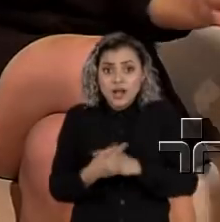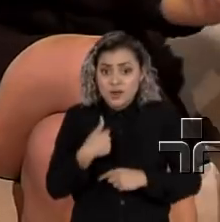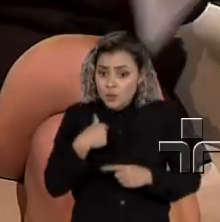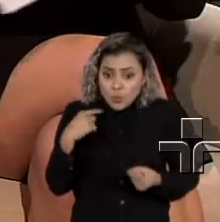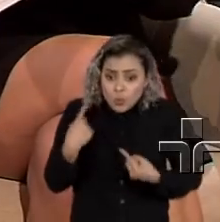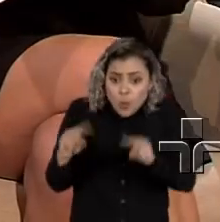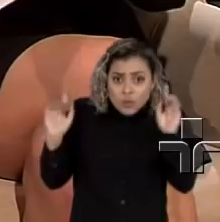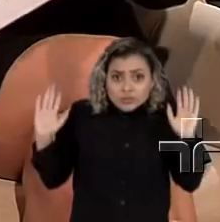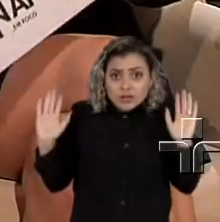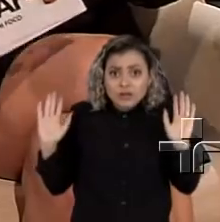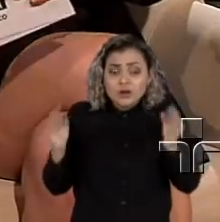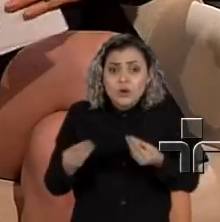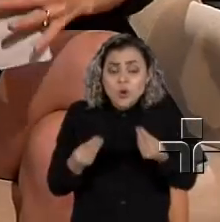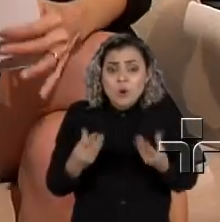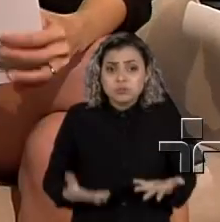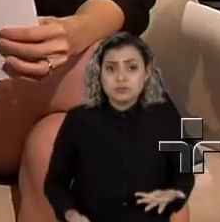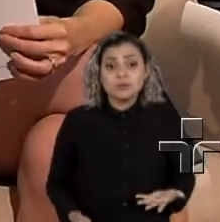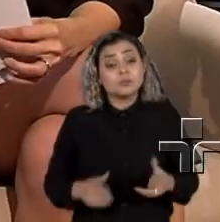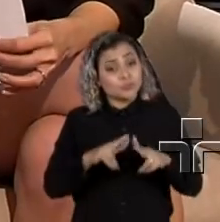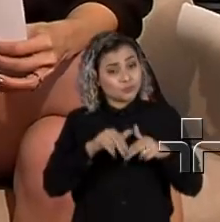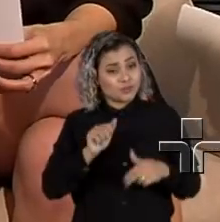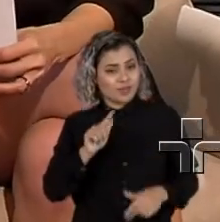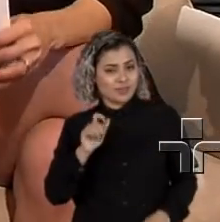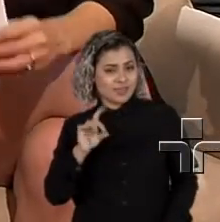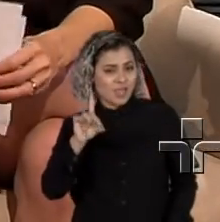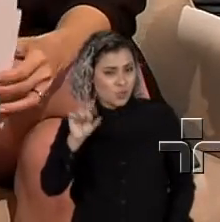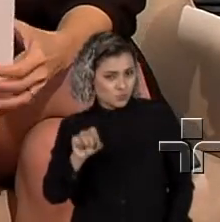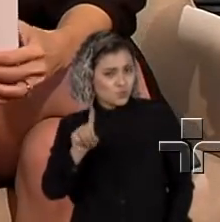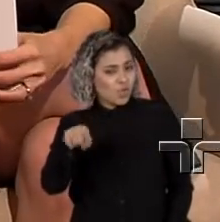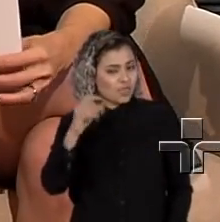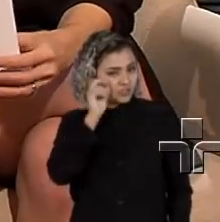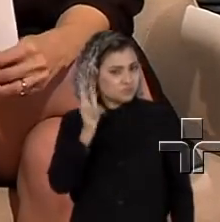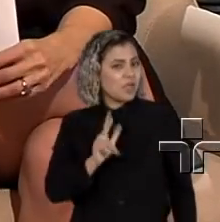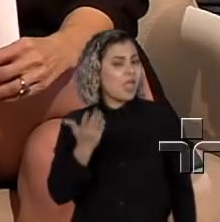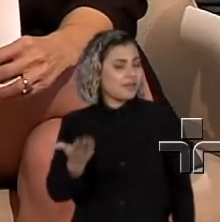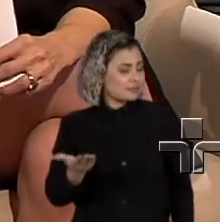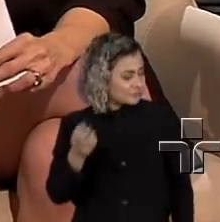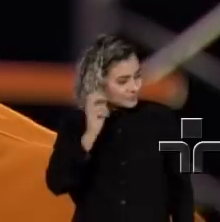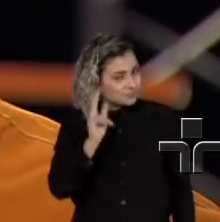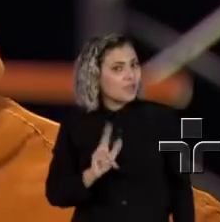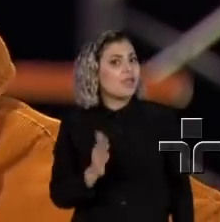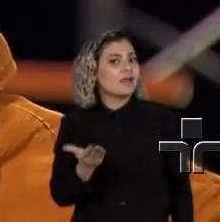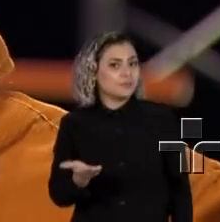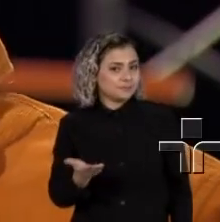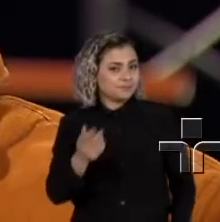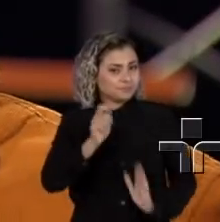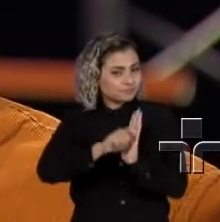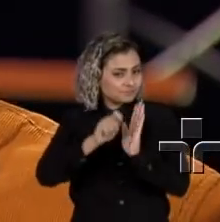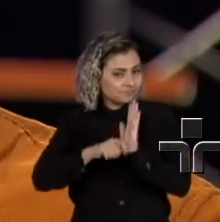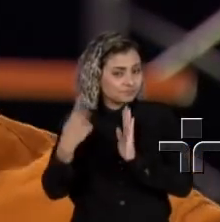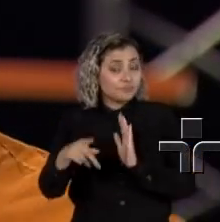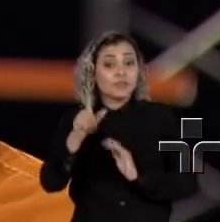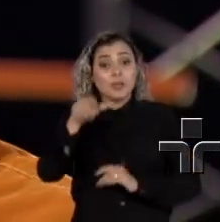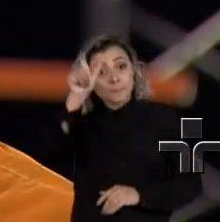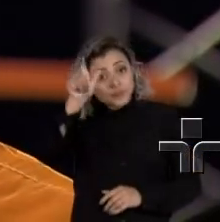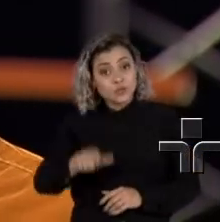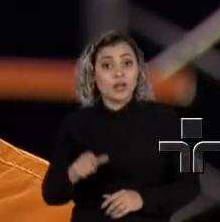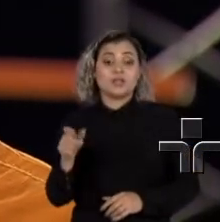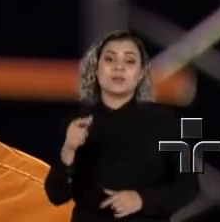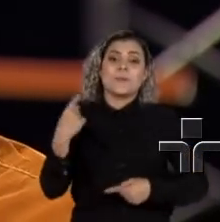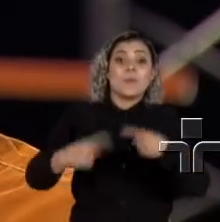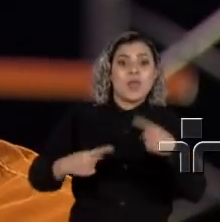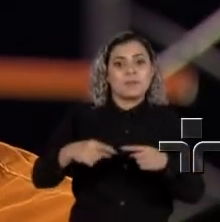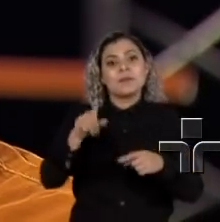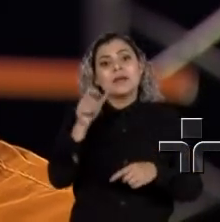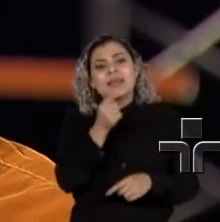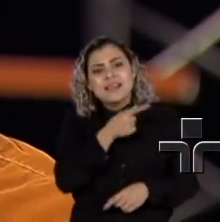de um extremo para o outro também. Então, o Aguinaldo também é malandro, né? Ele tem essas coisas. Então, vai ser um personagem polêmico. Ele é divertido também, aí que